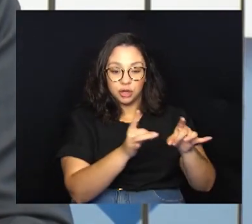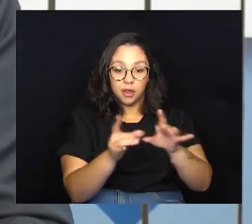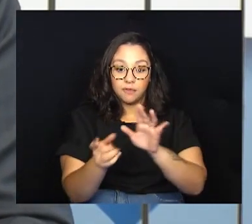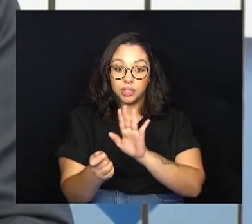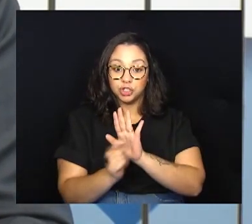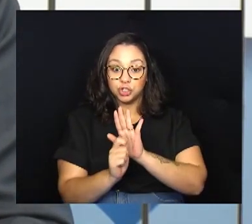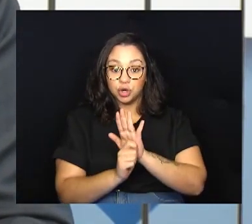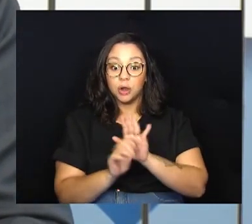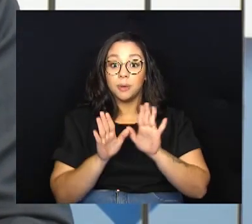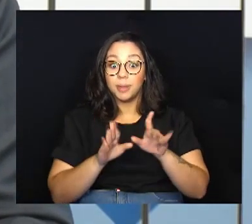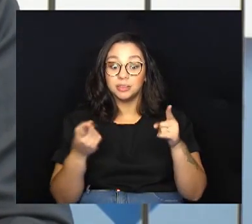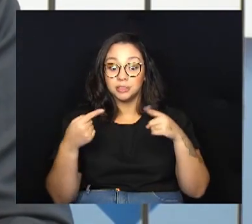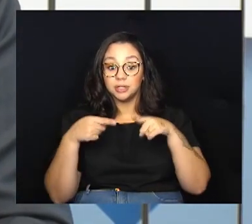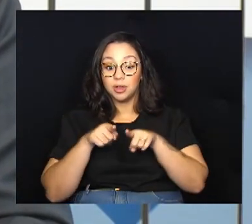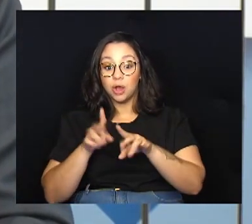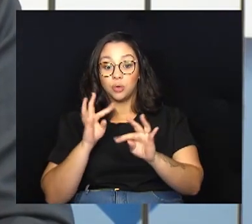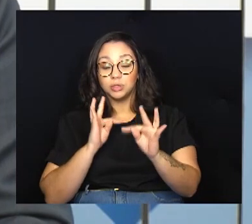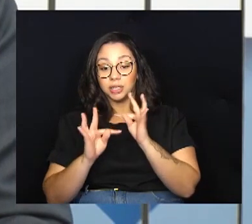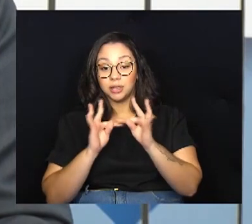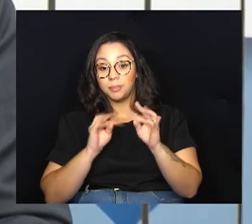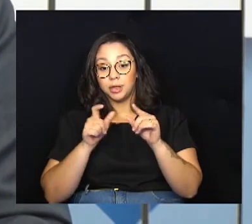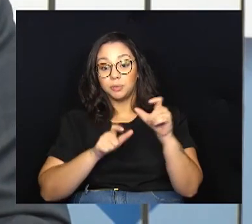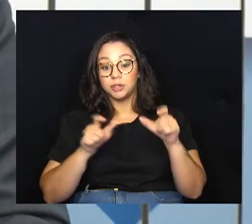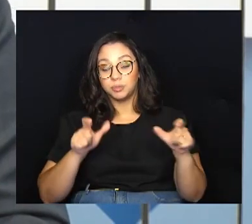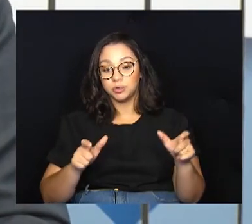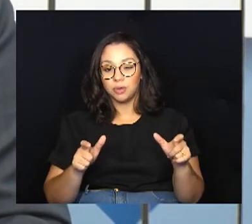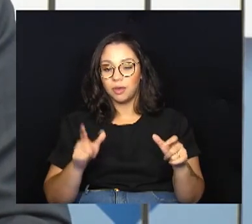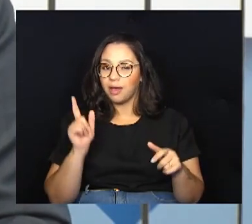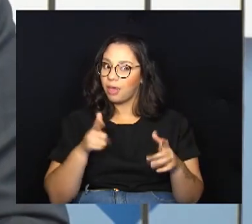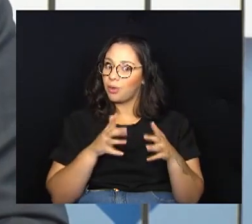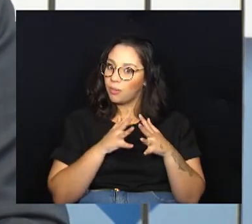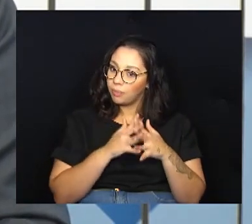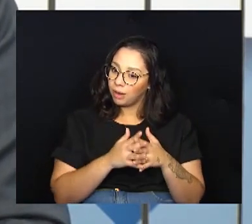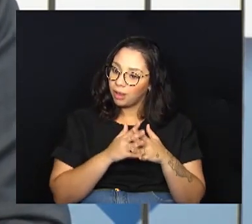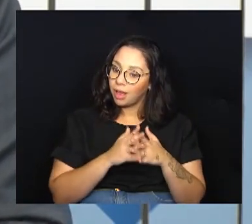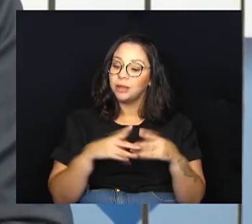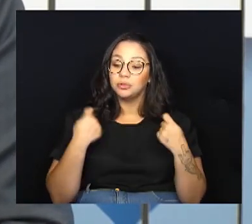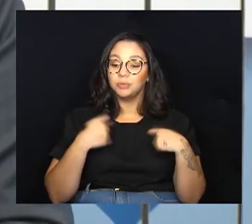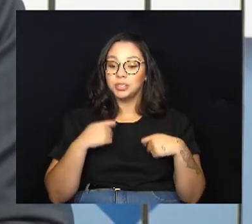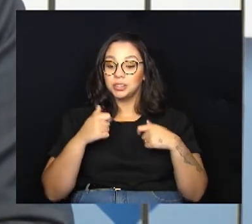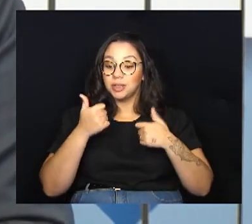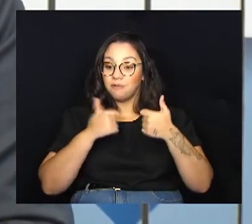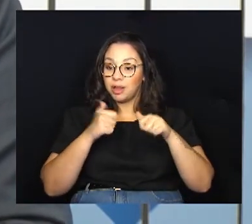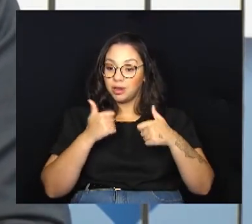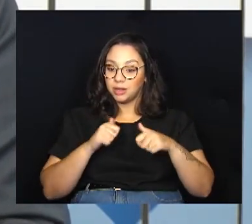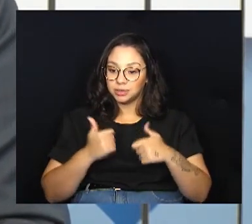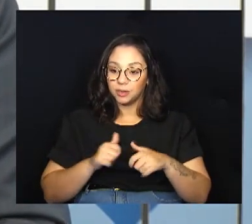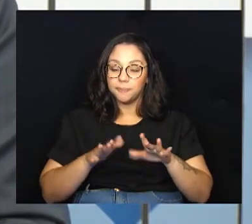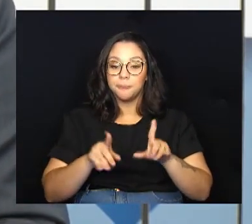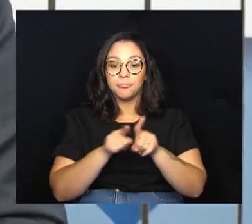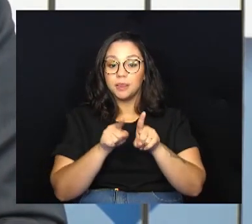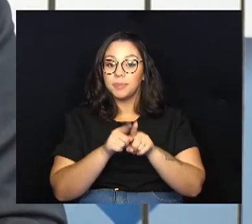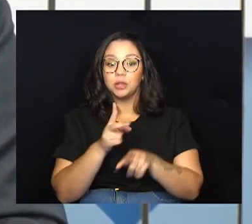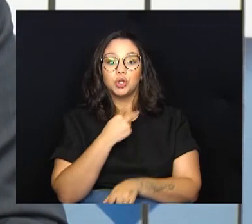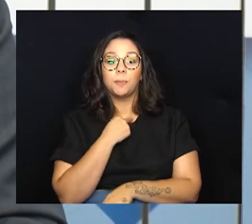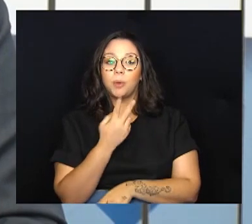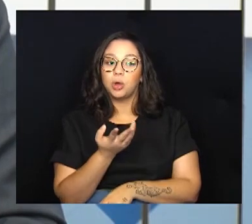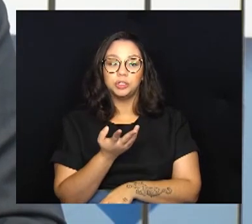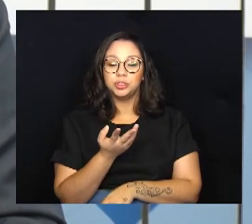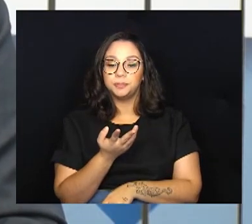Câmara na elaboração desse plano? Quais os entes que vão ser convidados para pensar nessa política? Então,